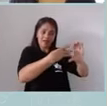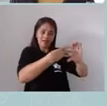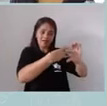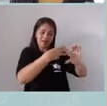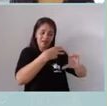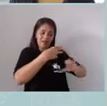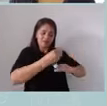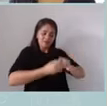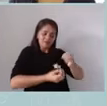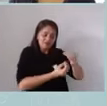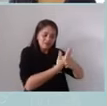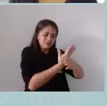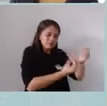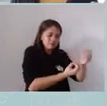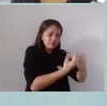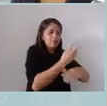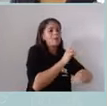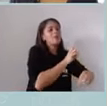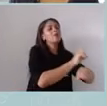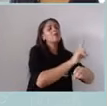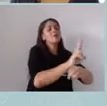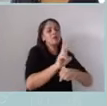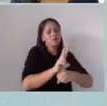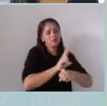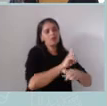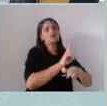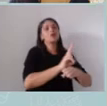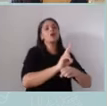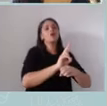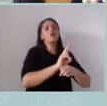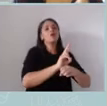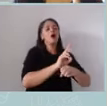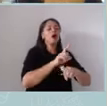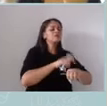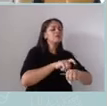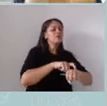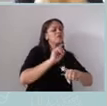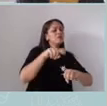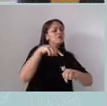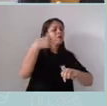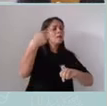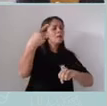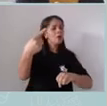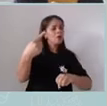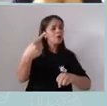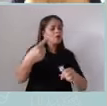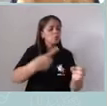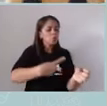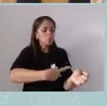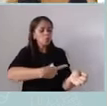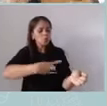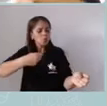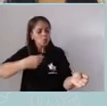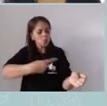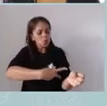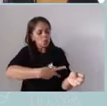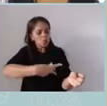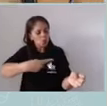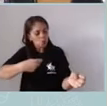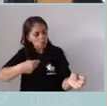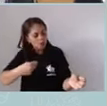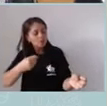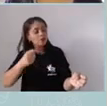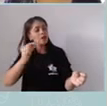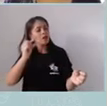os anticorpos. E aí, depois de um tempo, é tirada uma parte do sangue desse animal, que também é uma quantidade que não